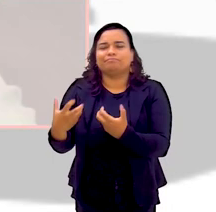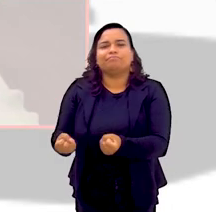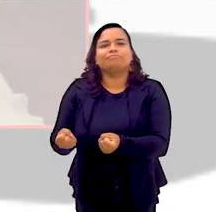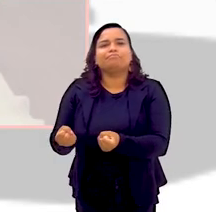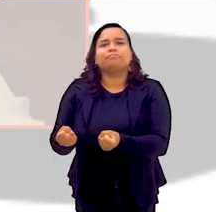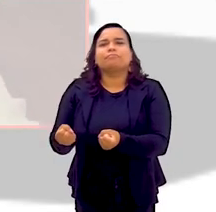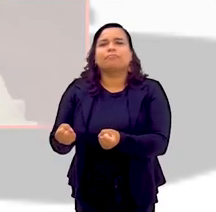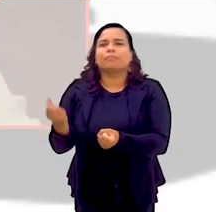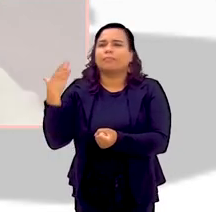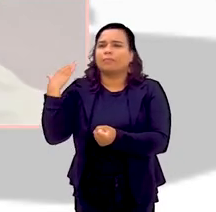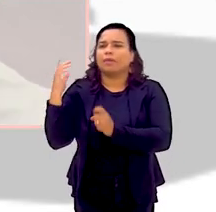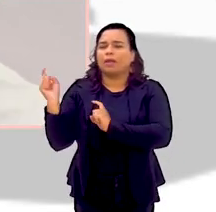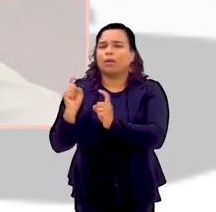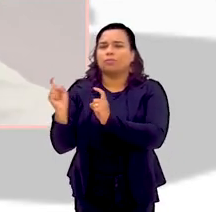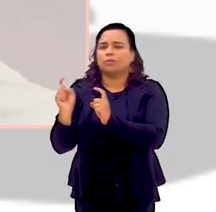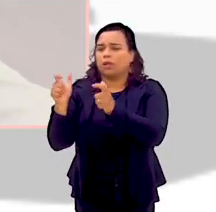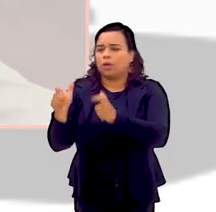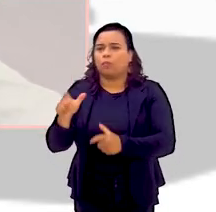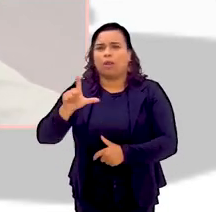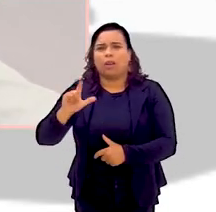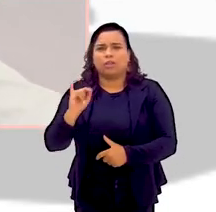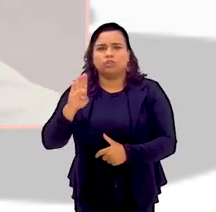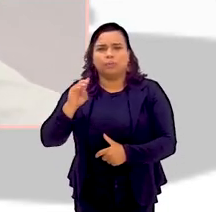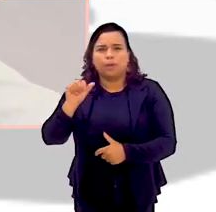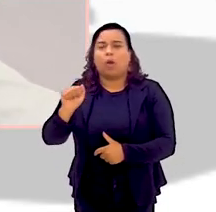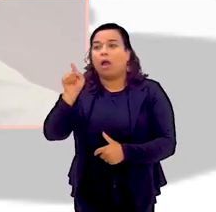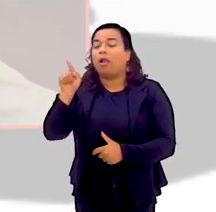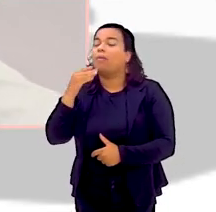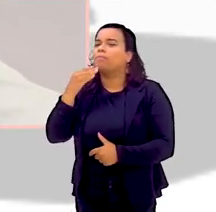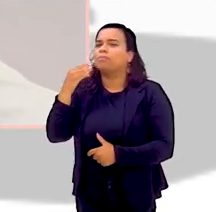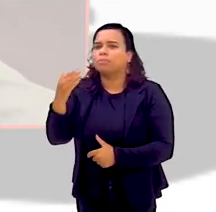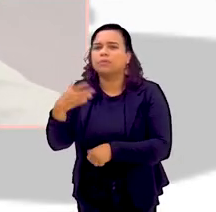última reunião do Web Summit em Lisboa e conseguiu